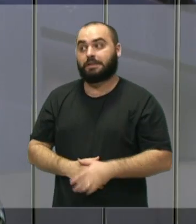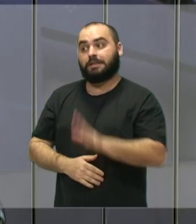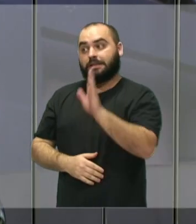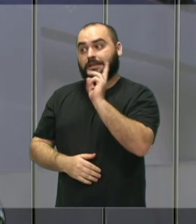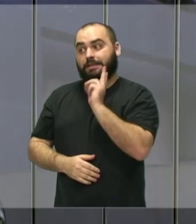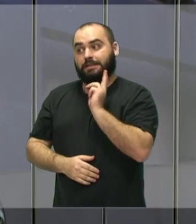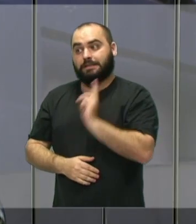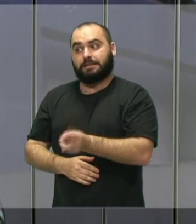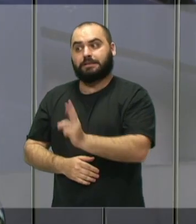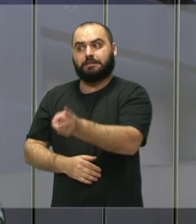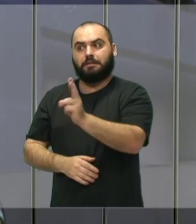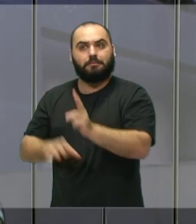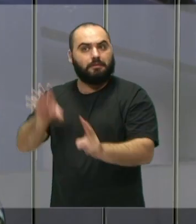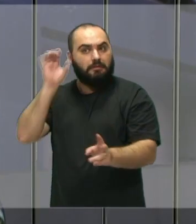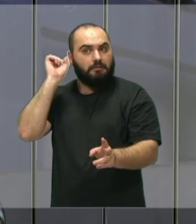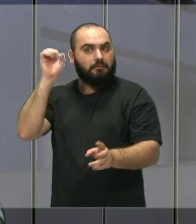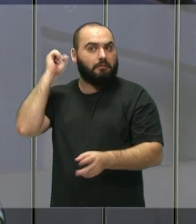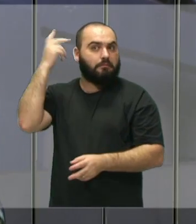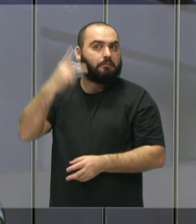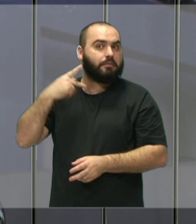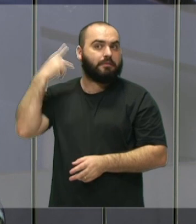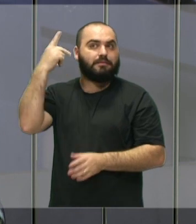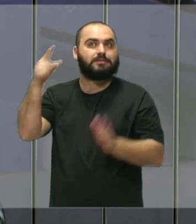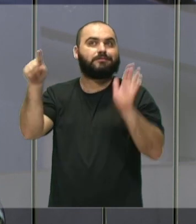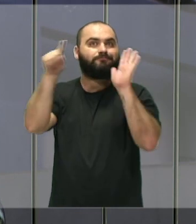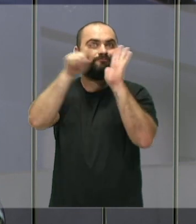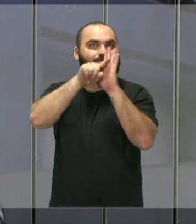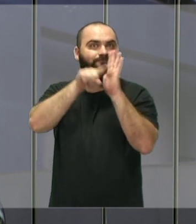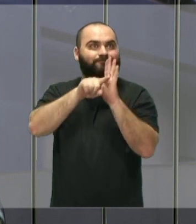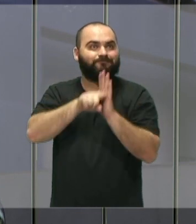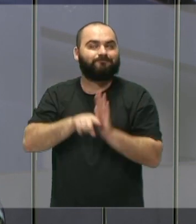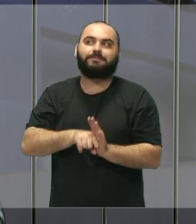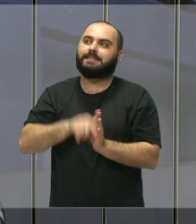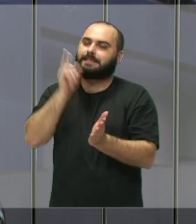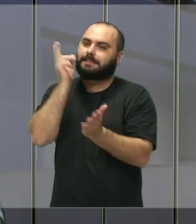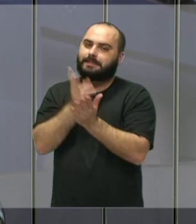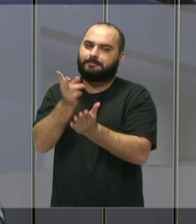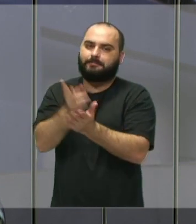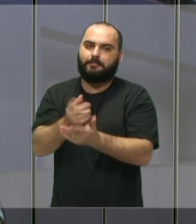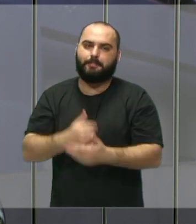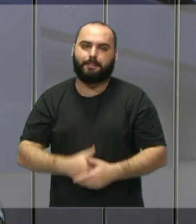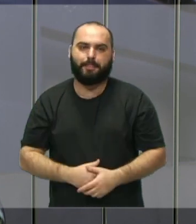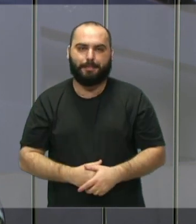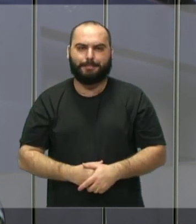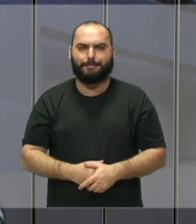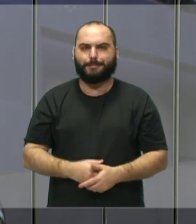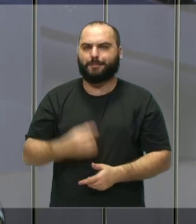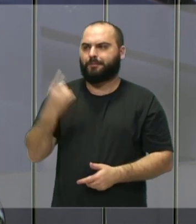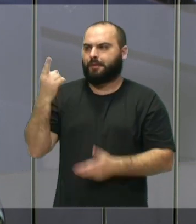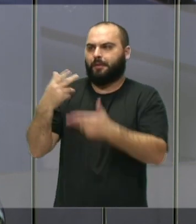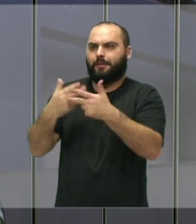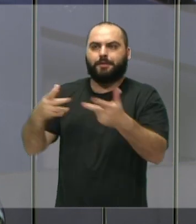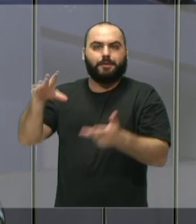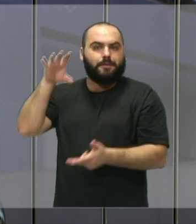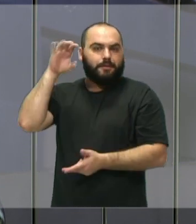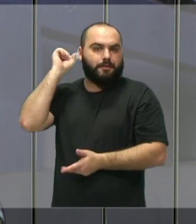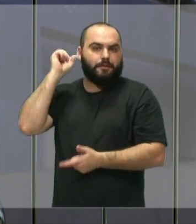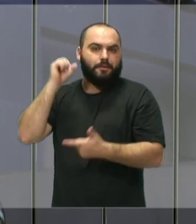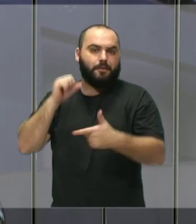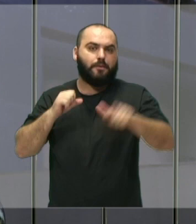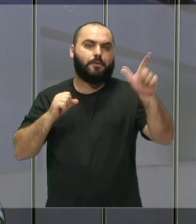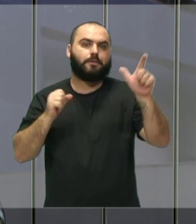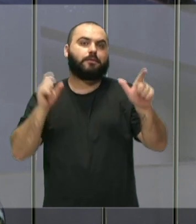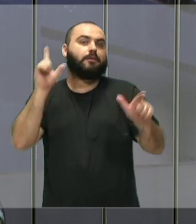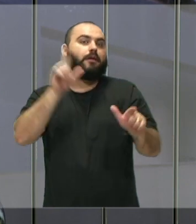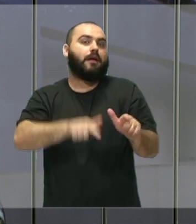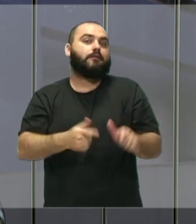sobre política, né, até de um ponto de vista negativo. Então, uma coisa é tu escutar, outra situação é tu estar vivendo o processo,